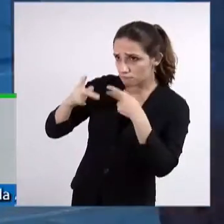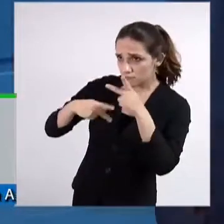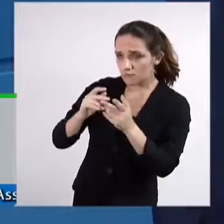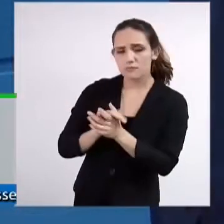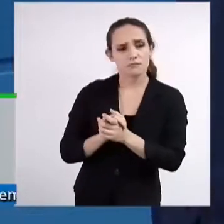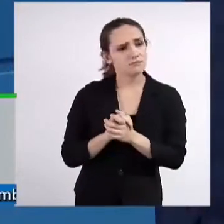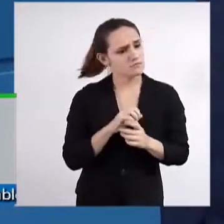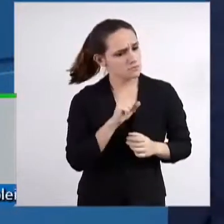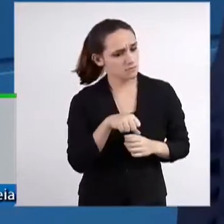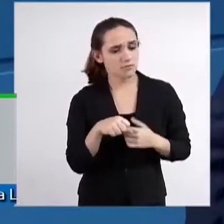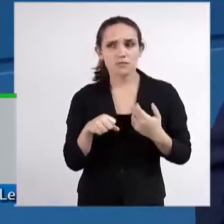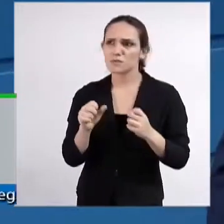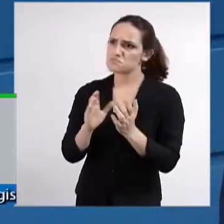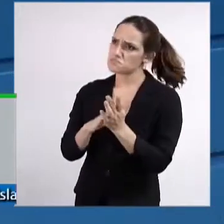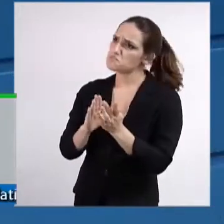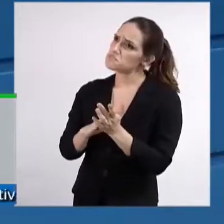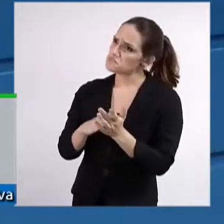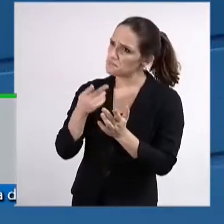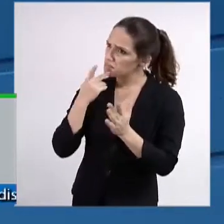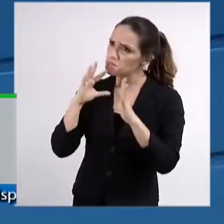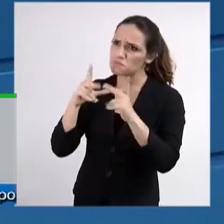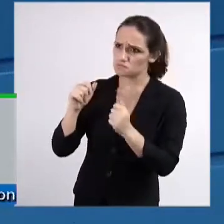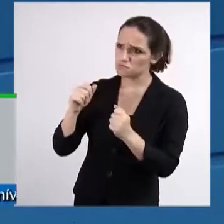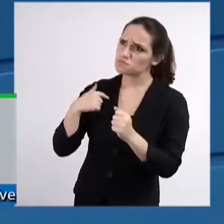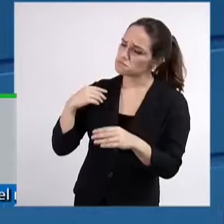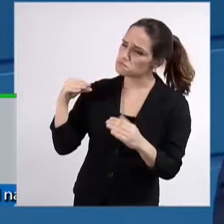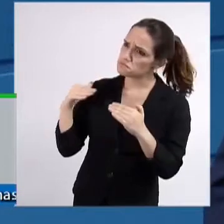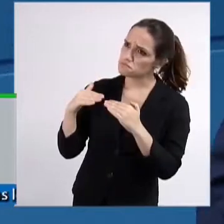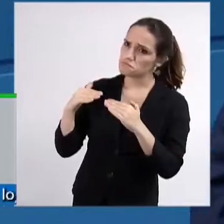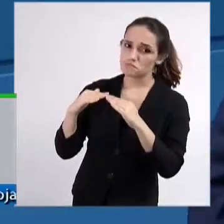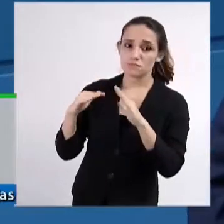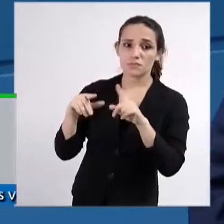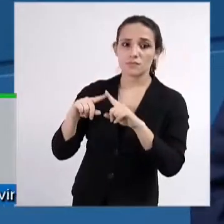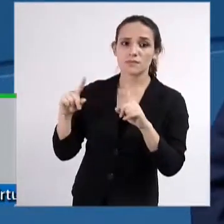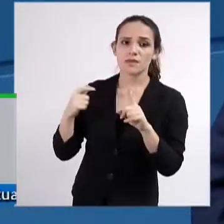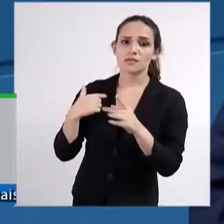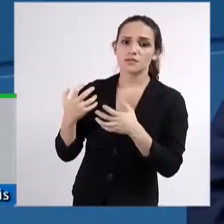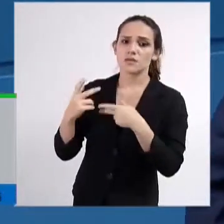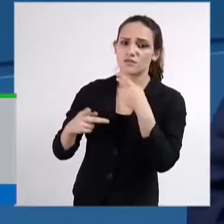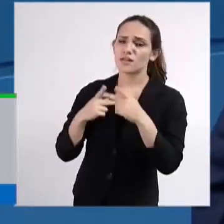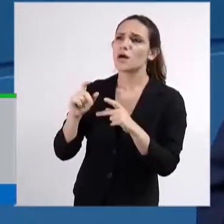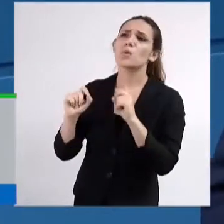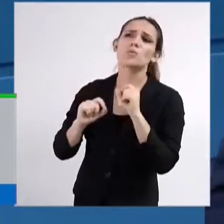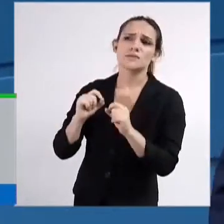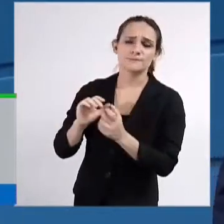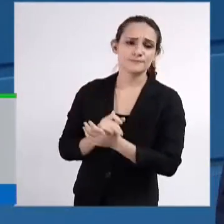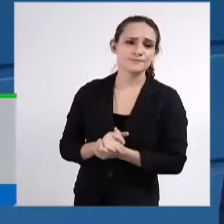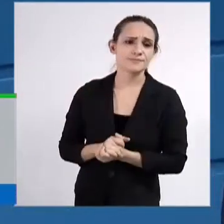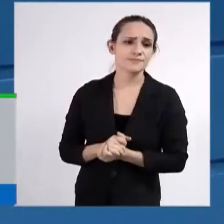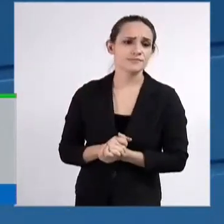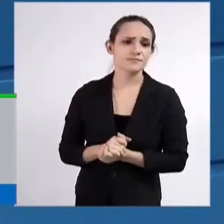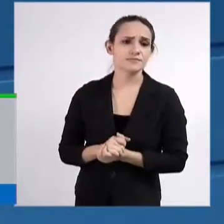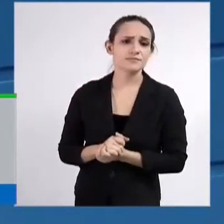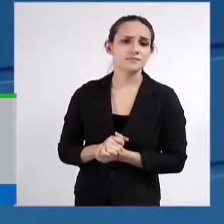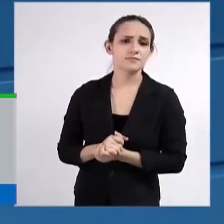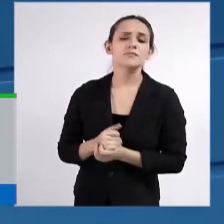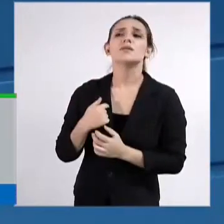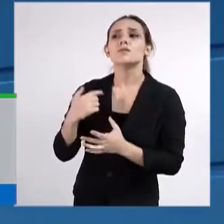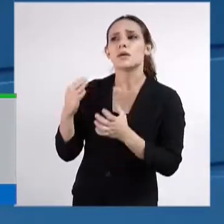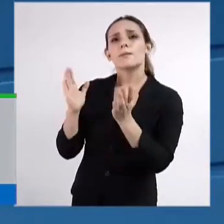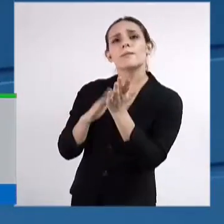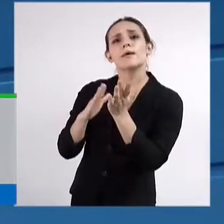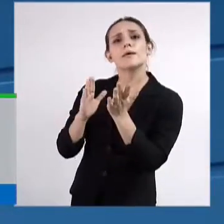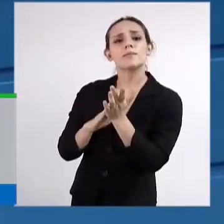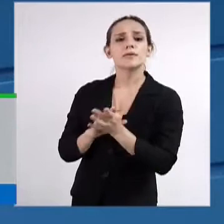pelas palavras, assino embaixo em tudo que foi dito. Quero também ressaltar um ponto, parabenizar as